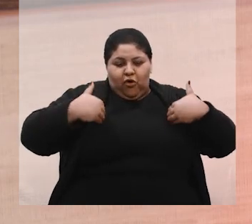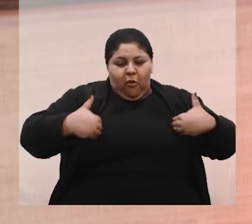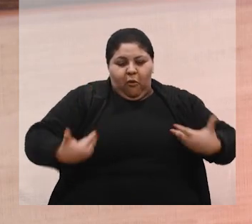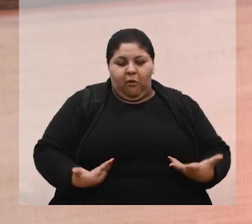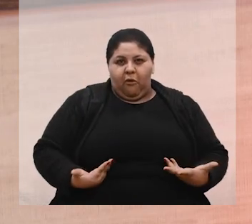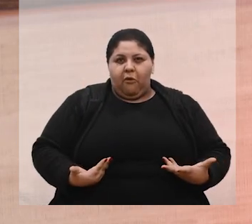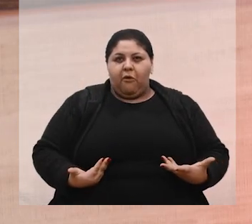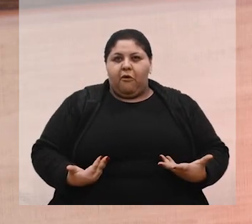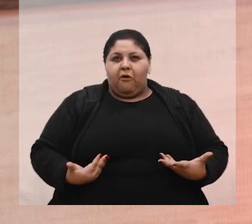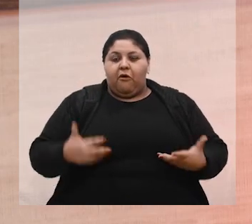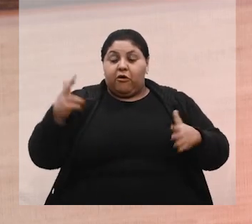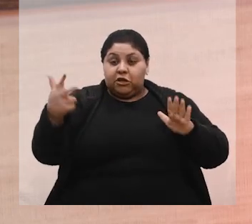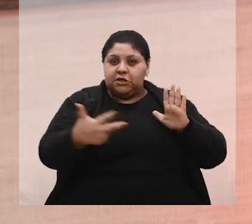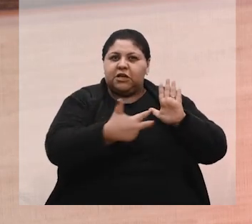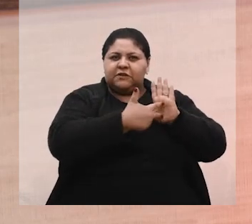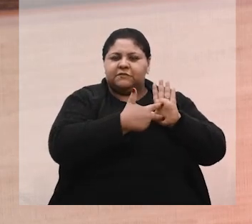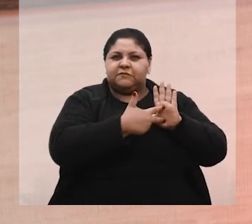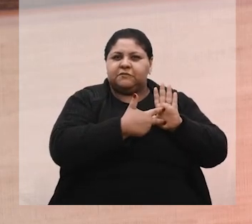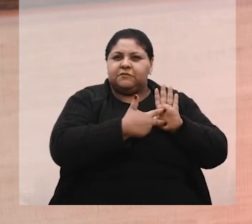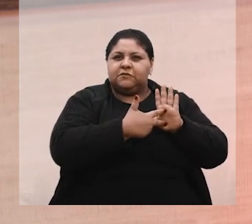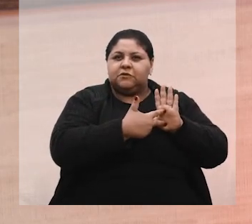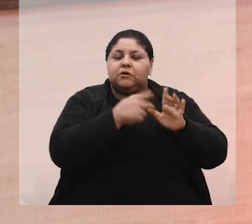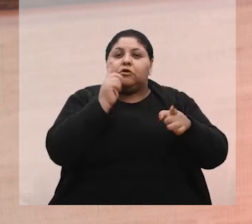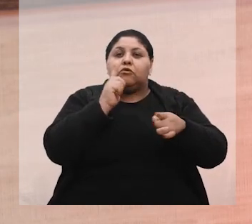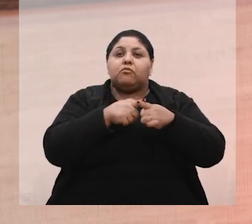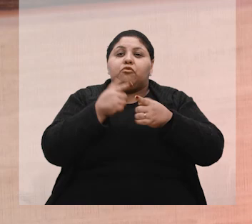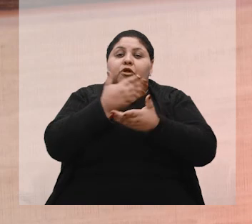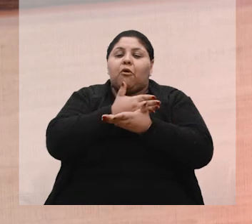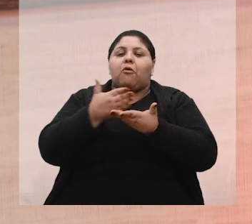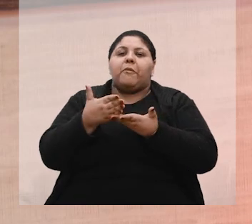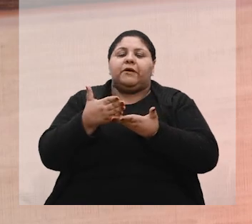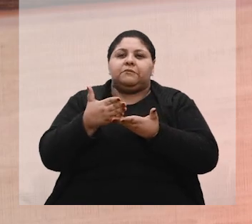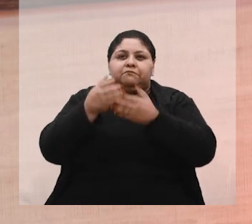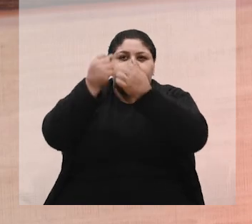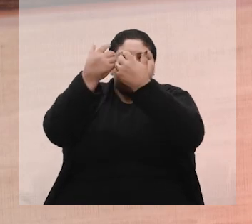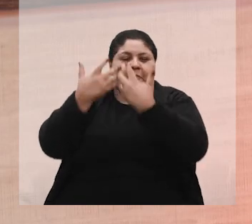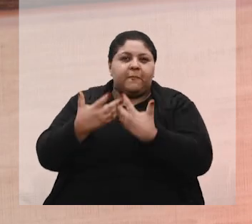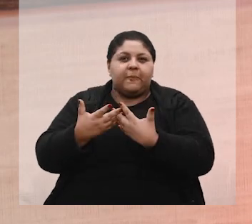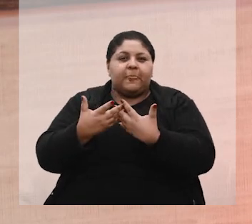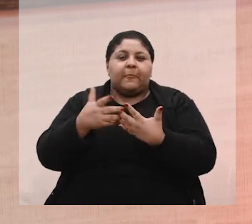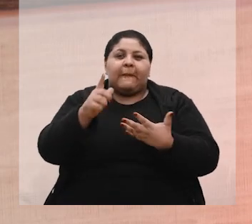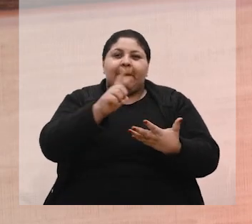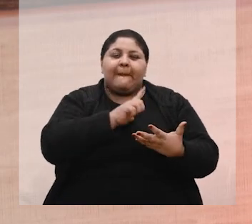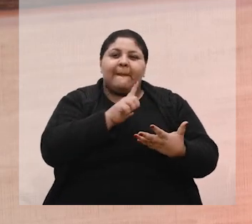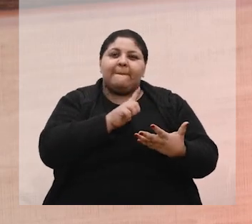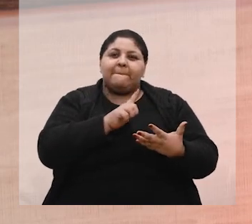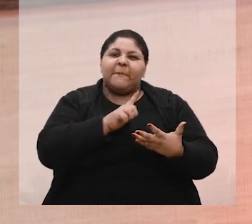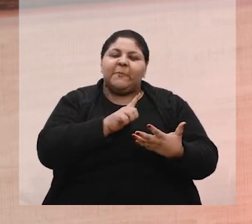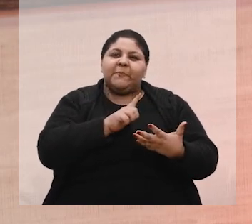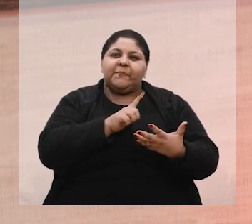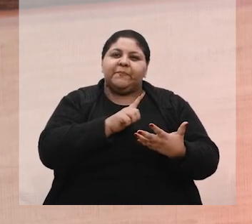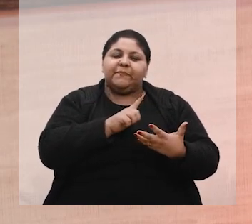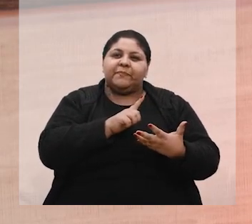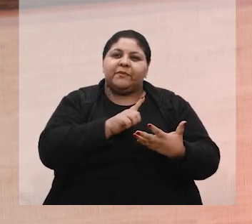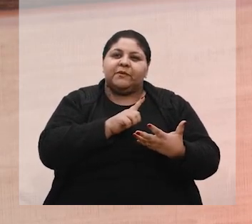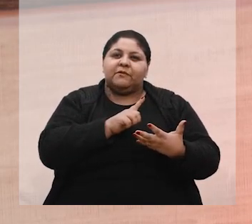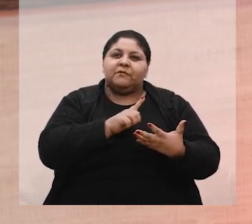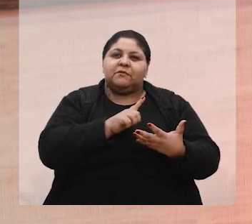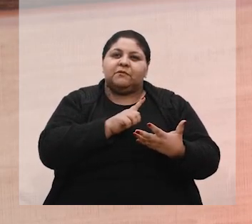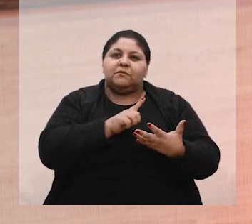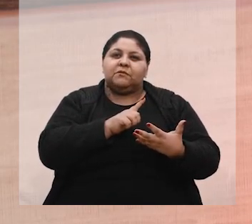de mulher, e chamou bastante atenção. E por que eu começo com isso? Porque nós temos aqui uma série